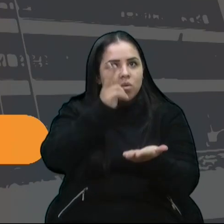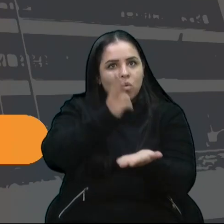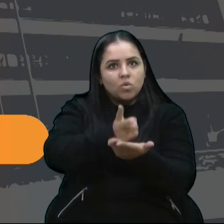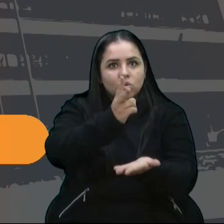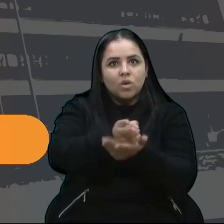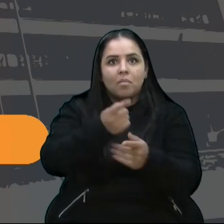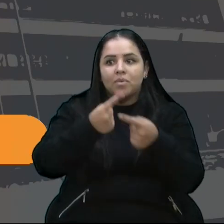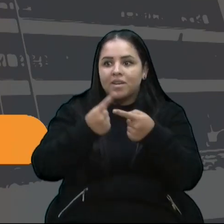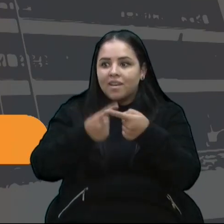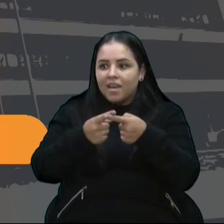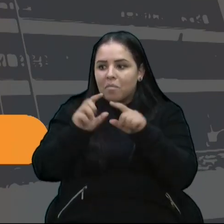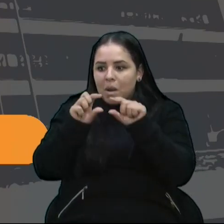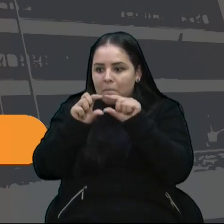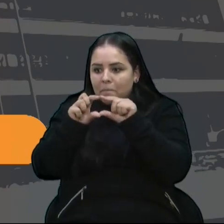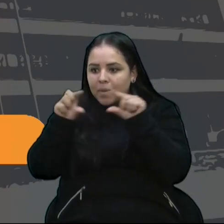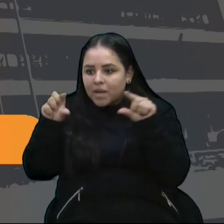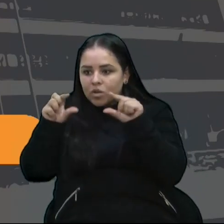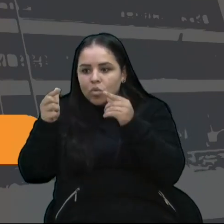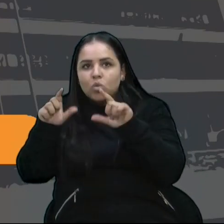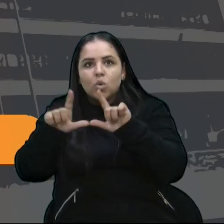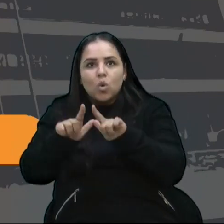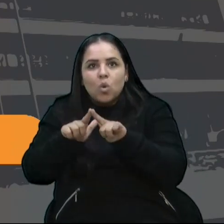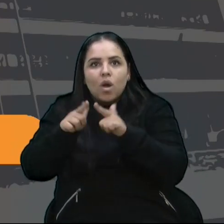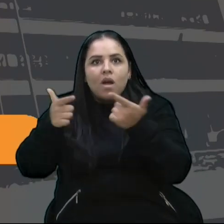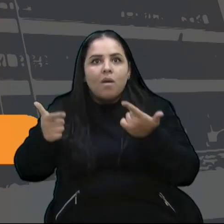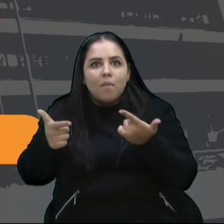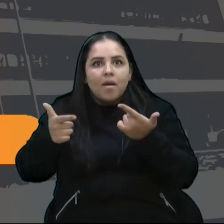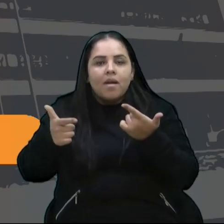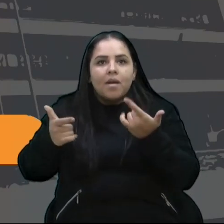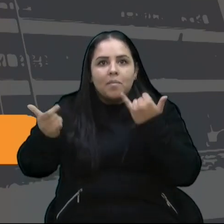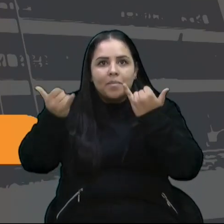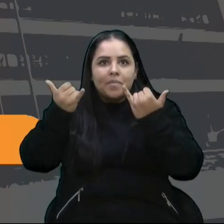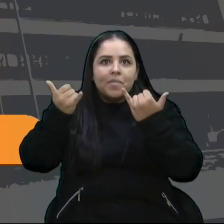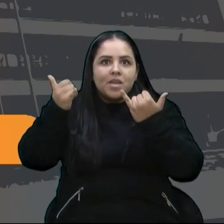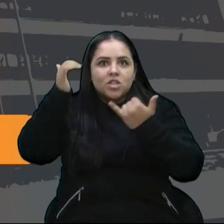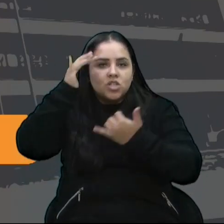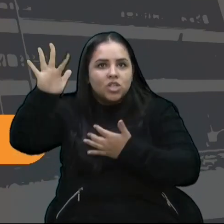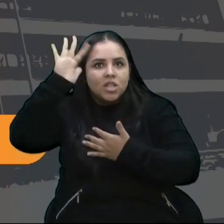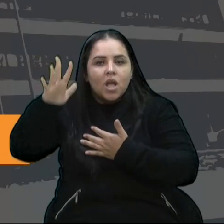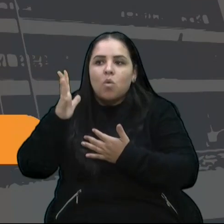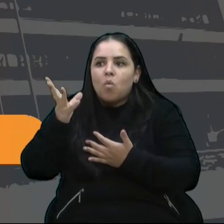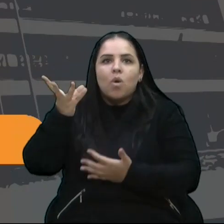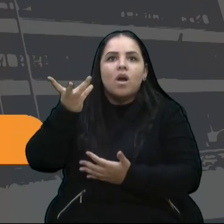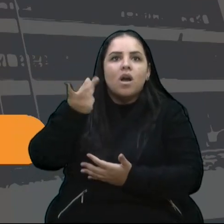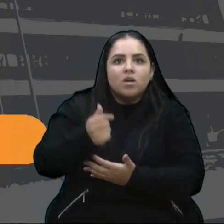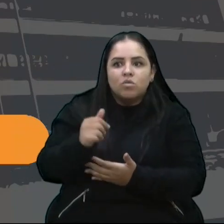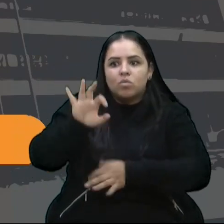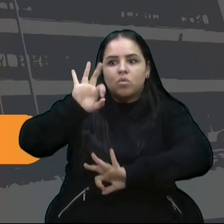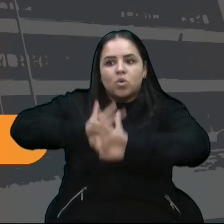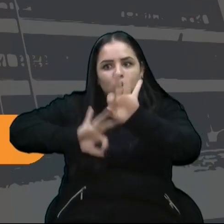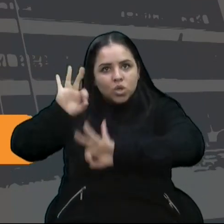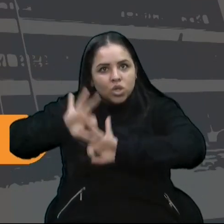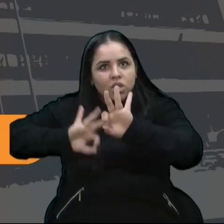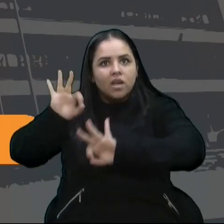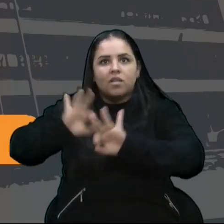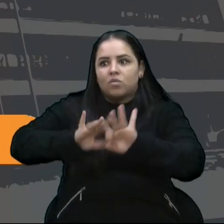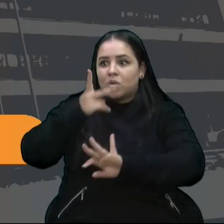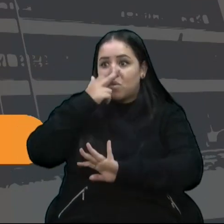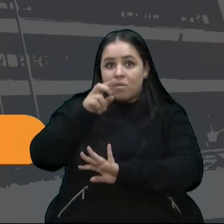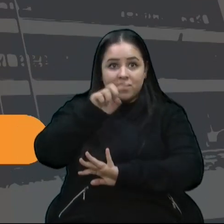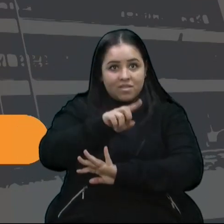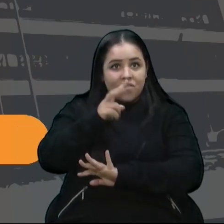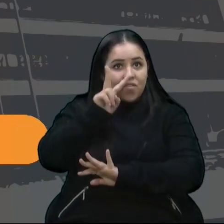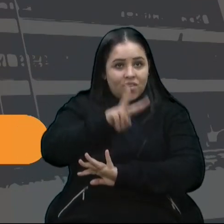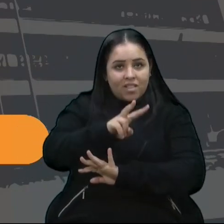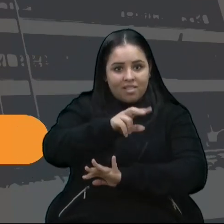de uma notinha pequena no jornal. Então, imagina quantos projetos, quantas iniciativas como Vidansar pararam